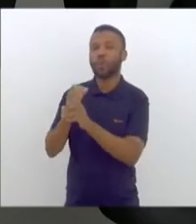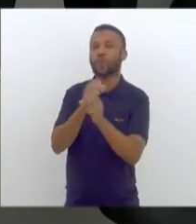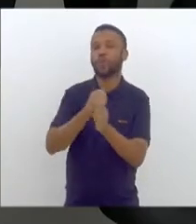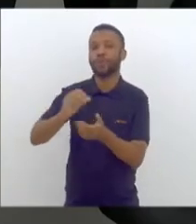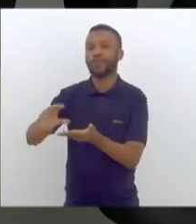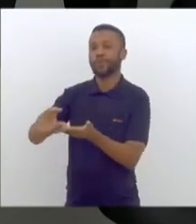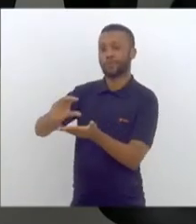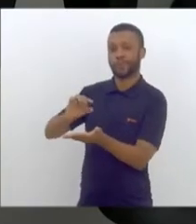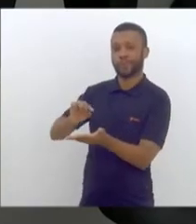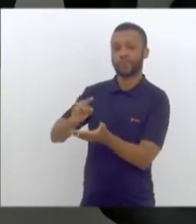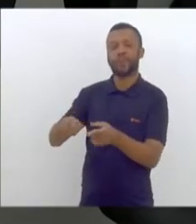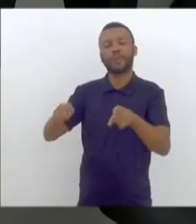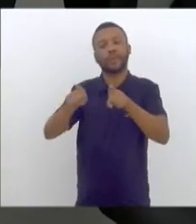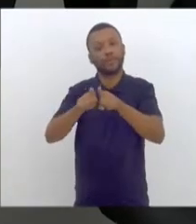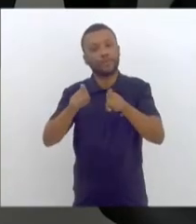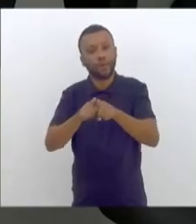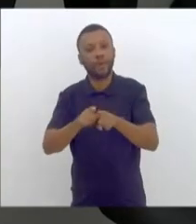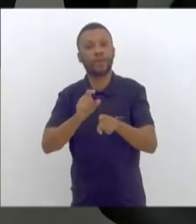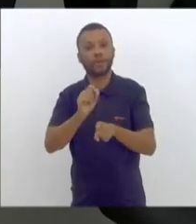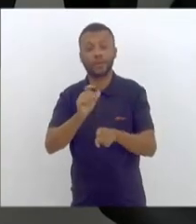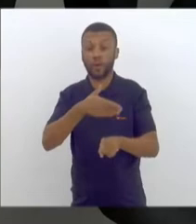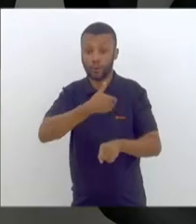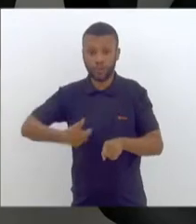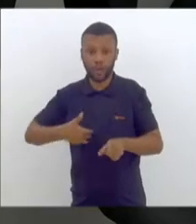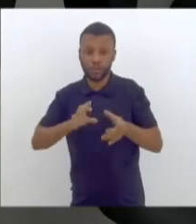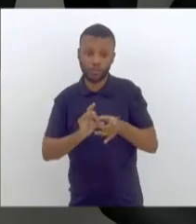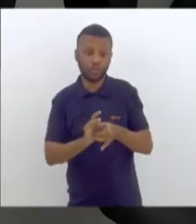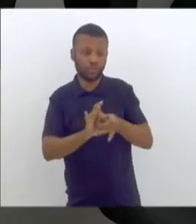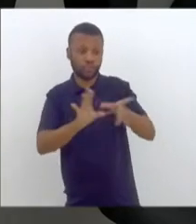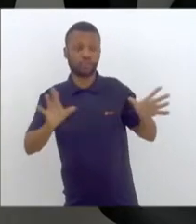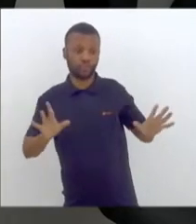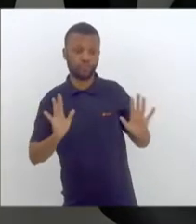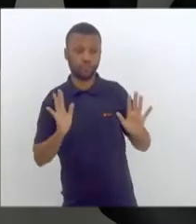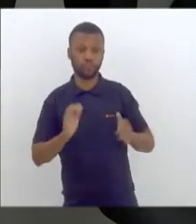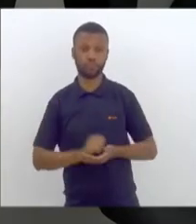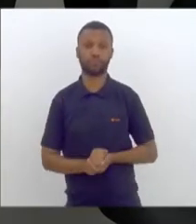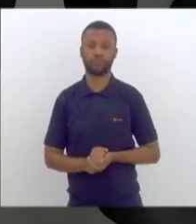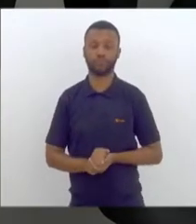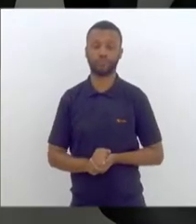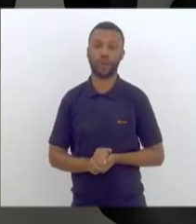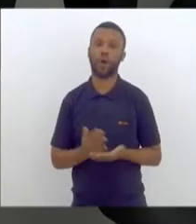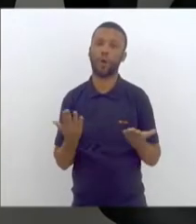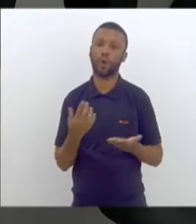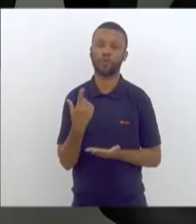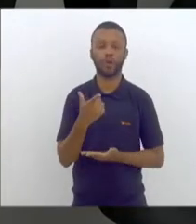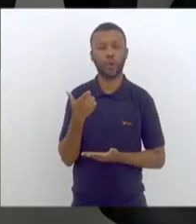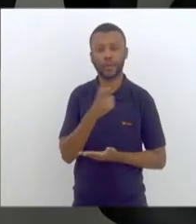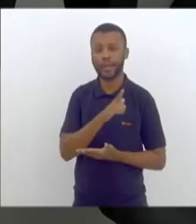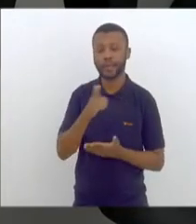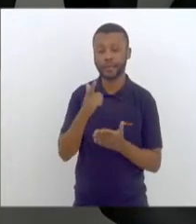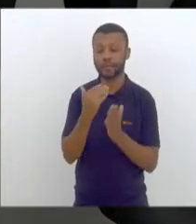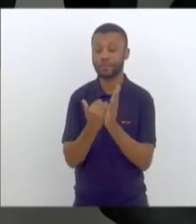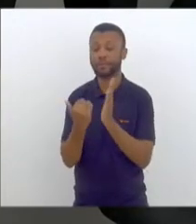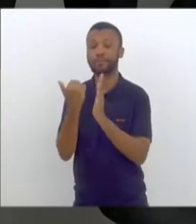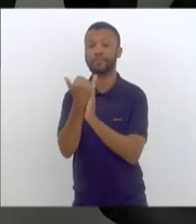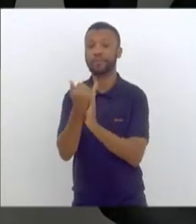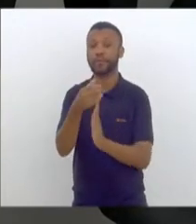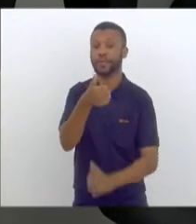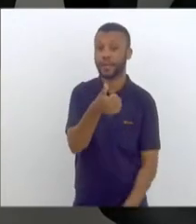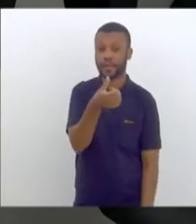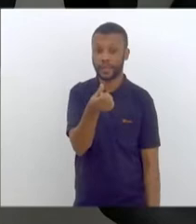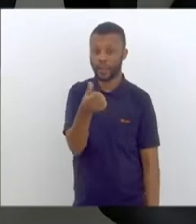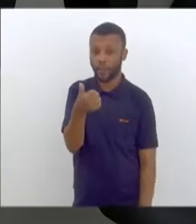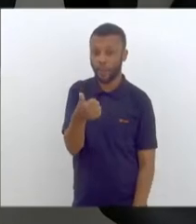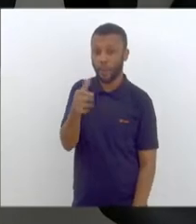como das disponibilidades do Estado então hoje a gente alcança esse patamar de 161 por cento também